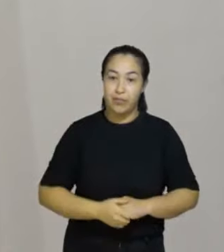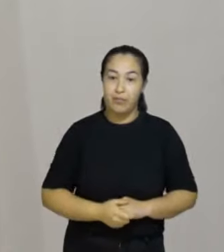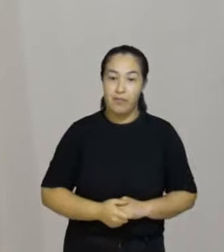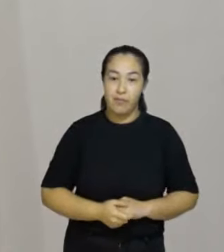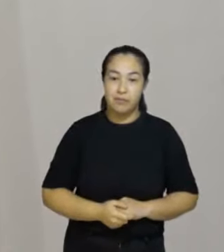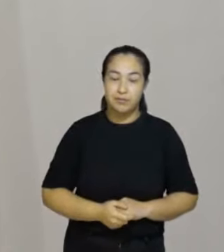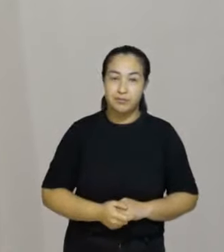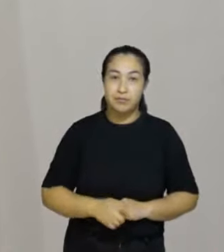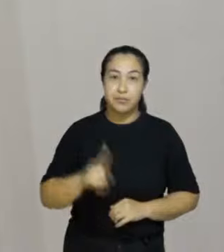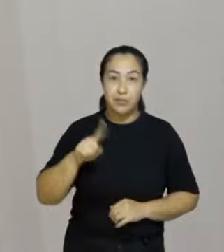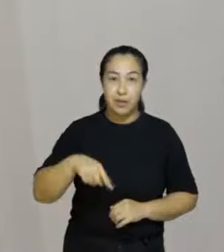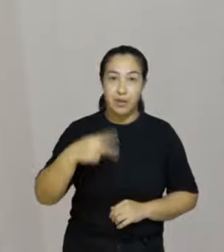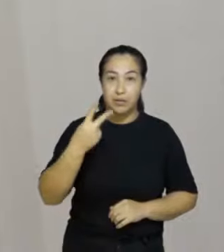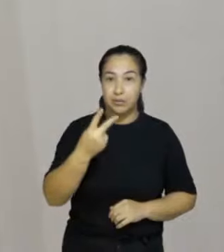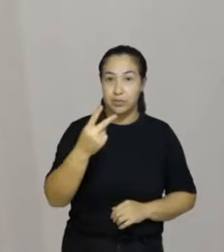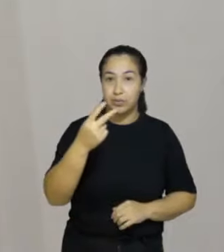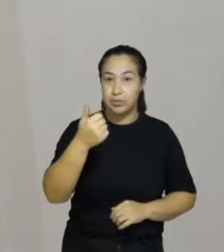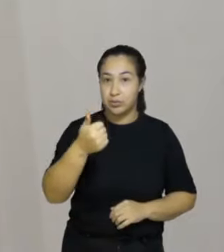foi